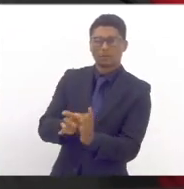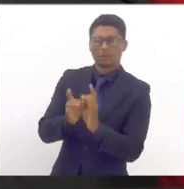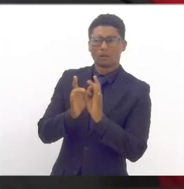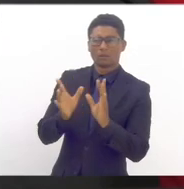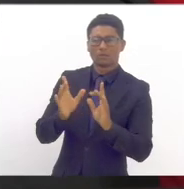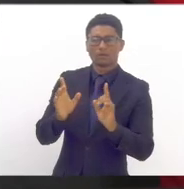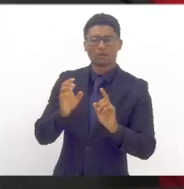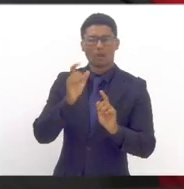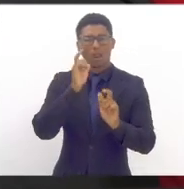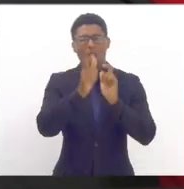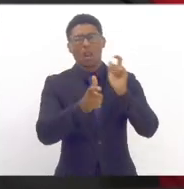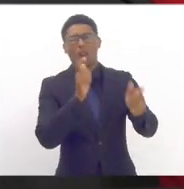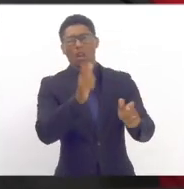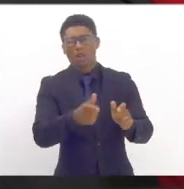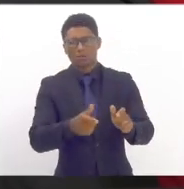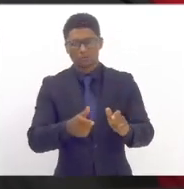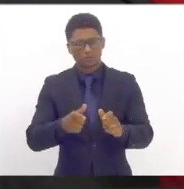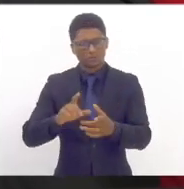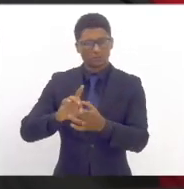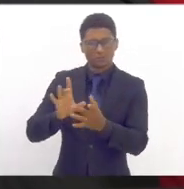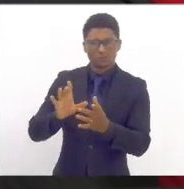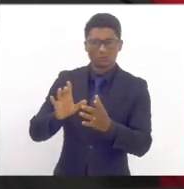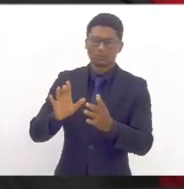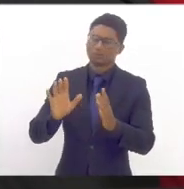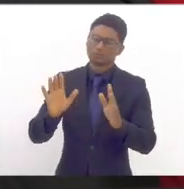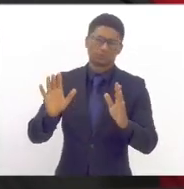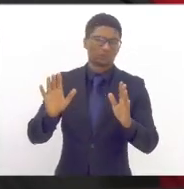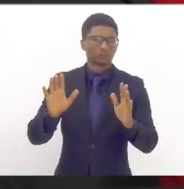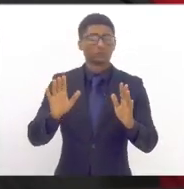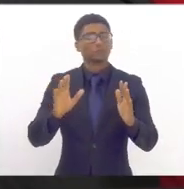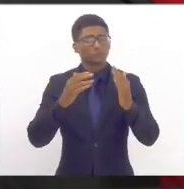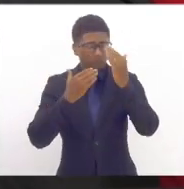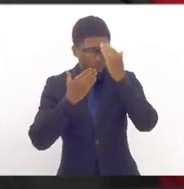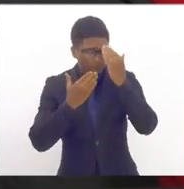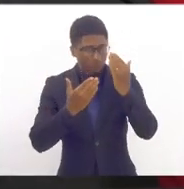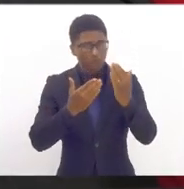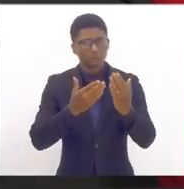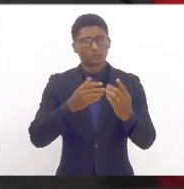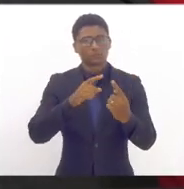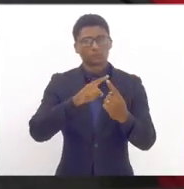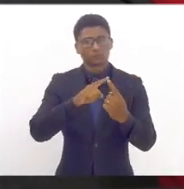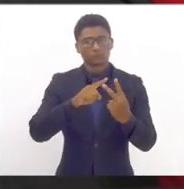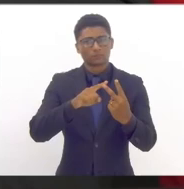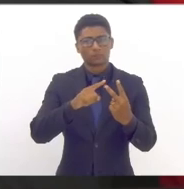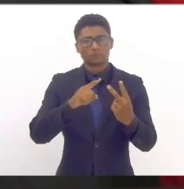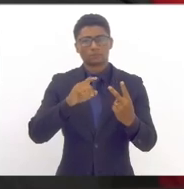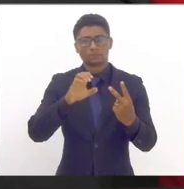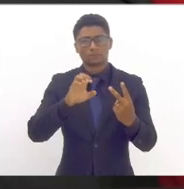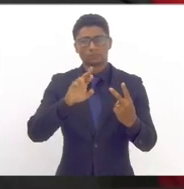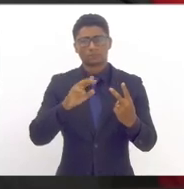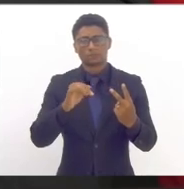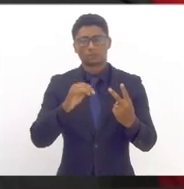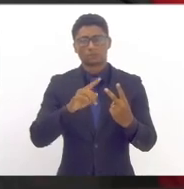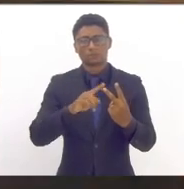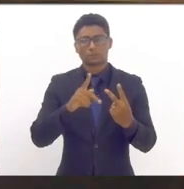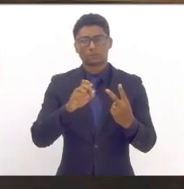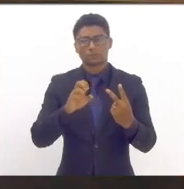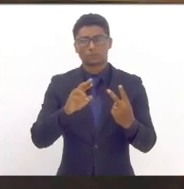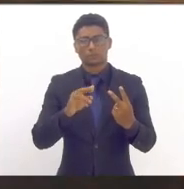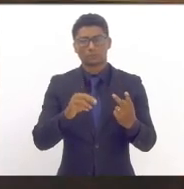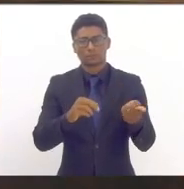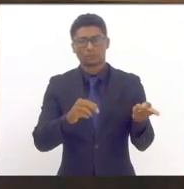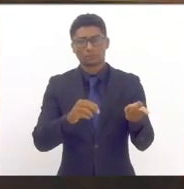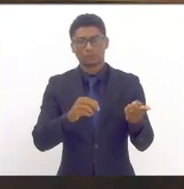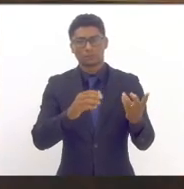de ofensa. Então, eu quero agradecer, Eric e Pedro, por cada beijo que vocês dão publicamente,